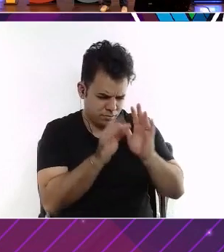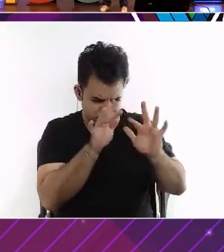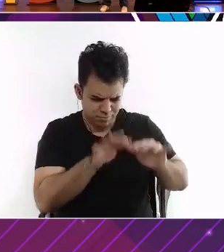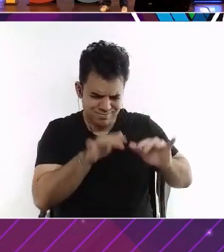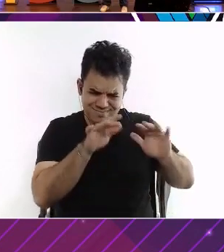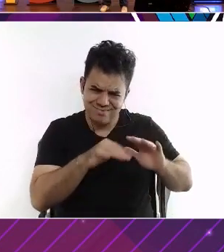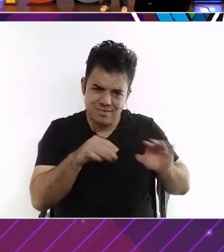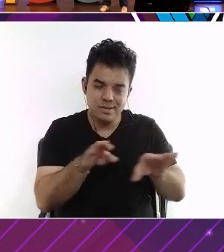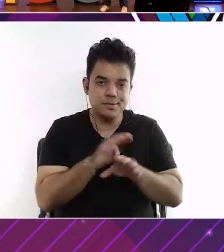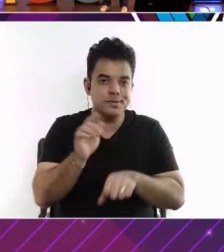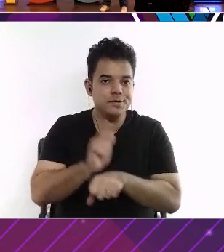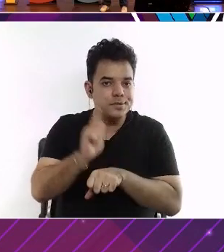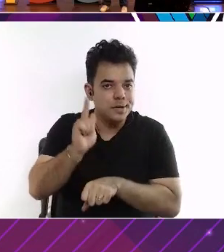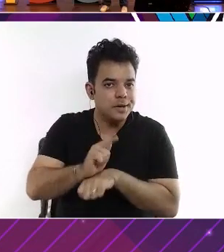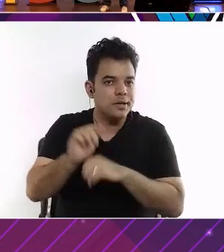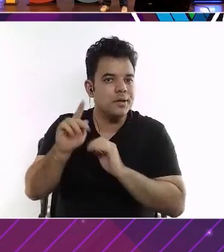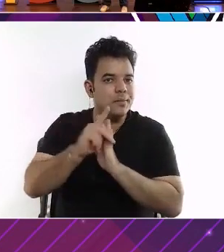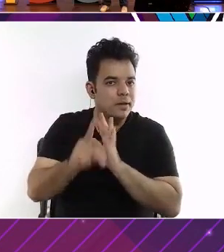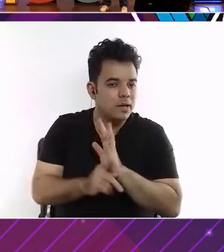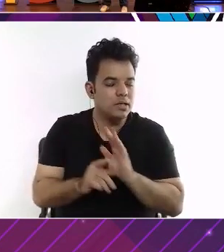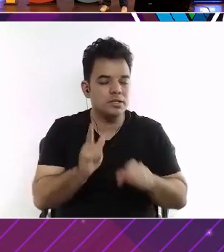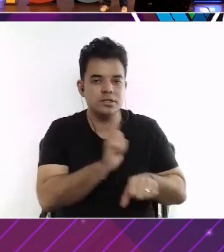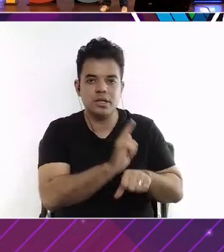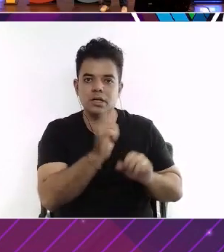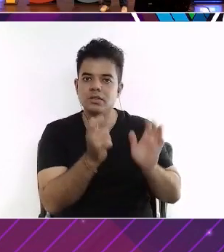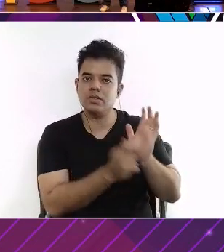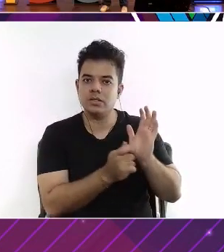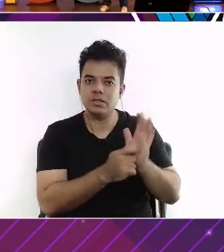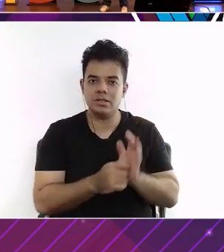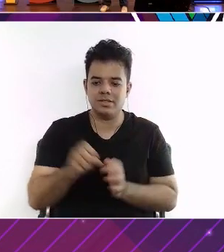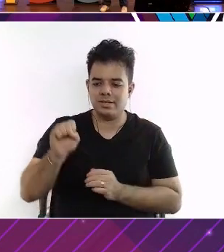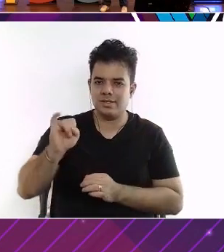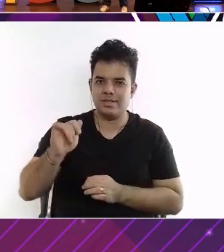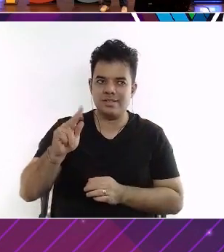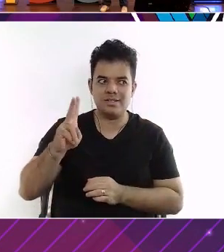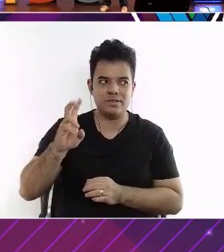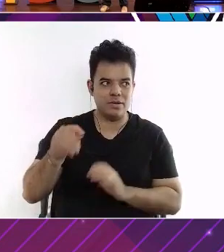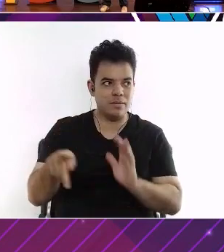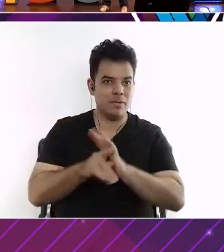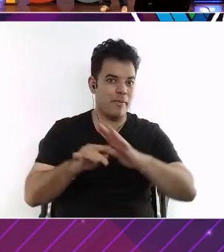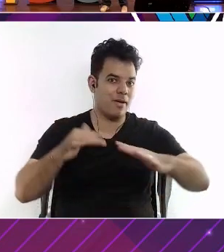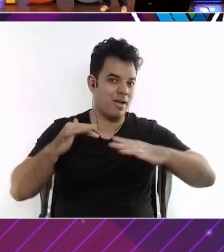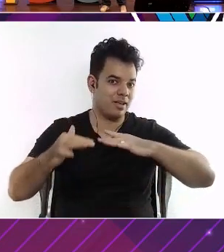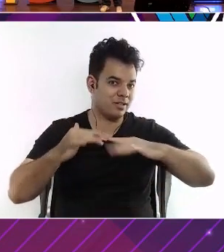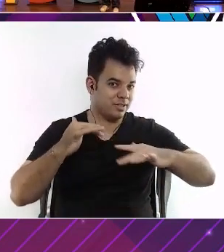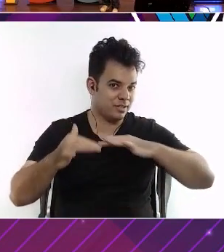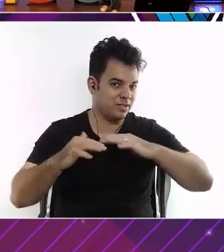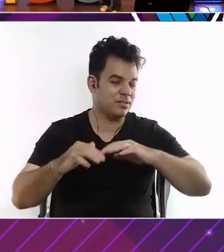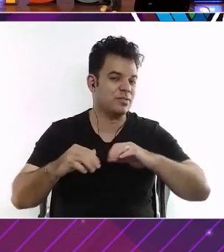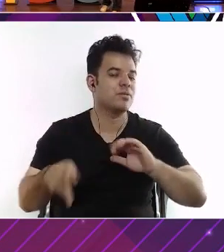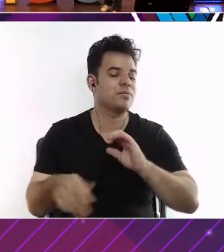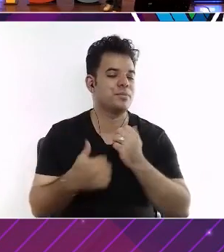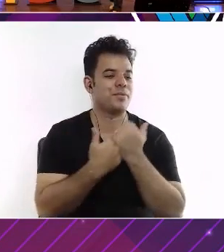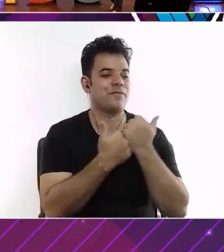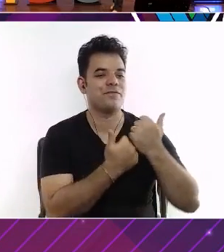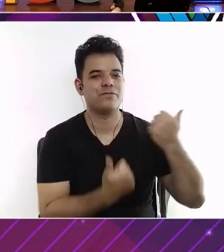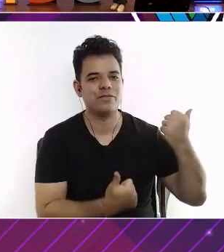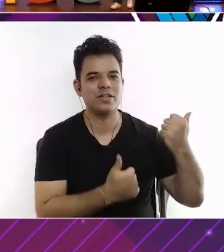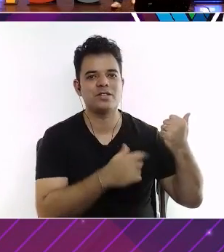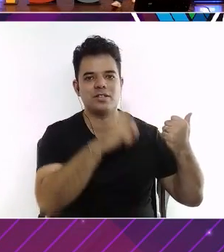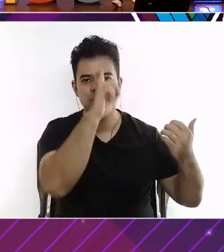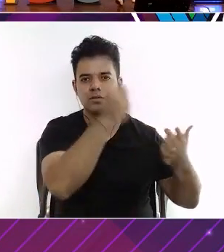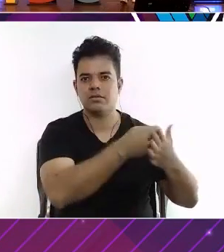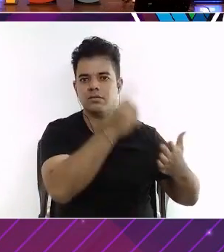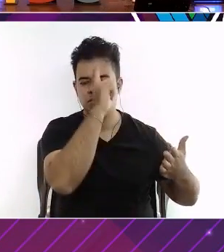Fui gerente de projeto, gerente de programa. Quando o Silvio falou aqui da parte de Agile com vice-presidente tomando decisão, eu já passei por isso na